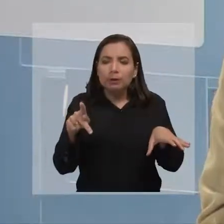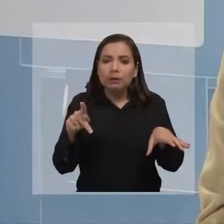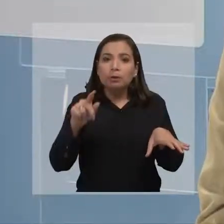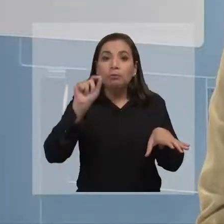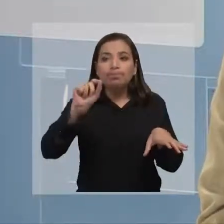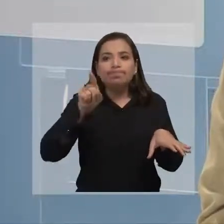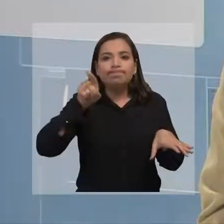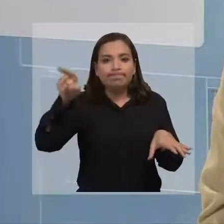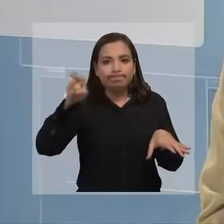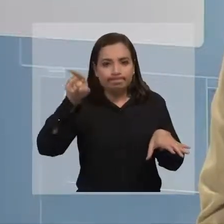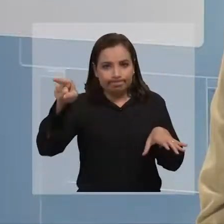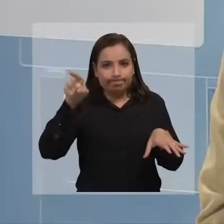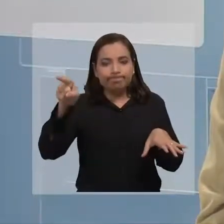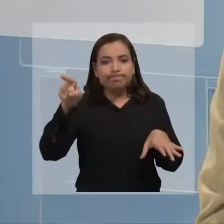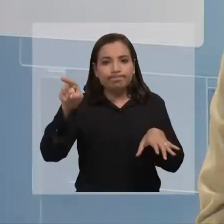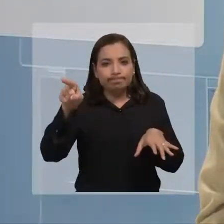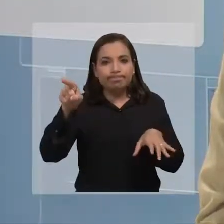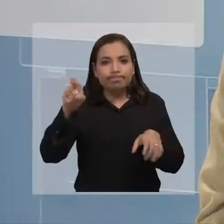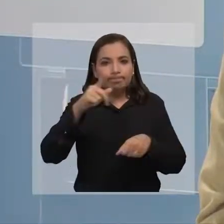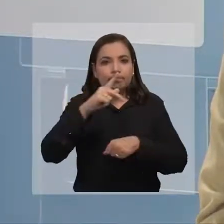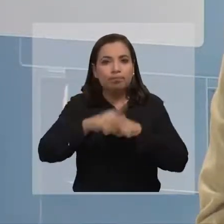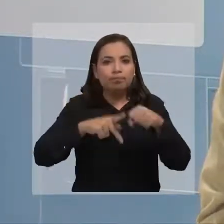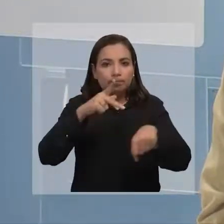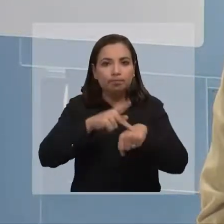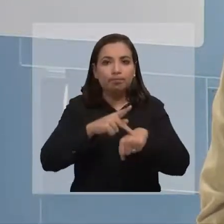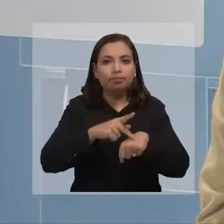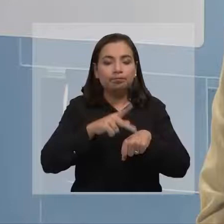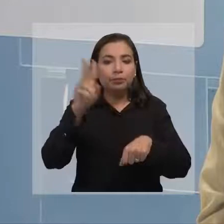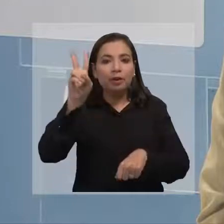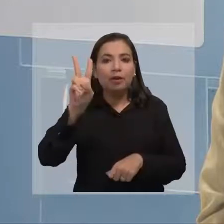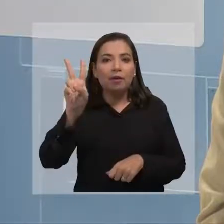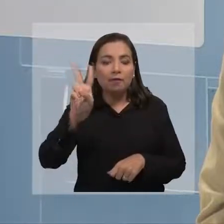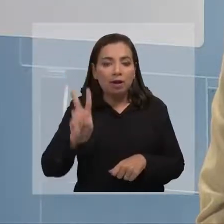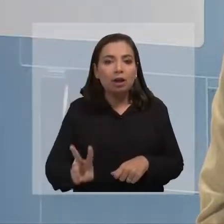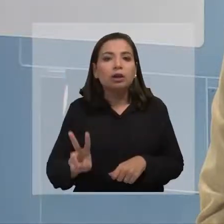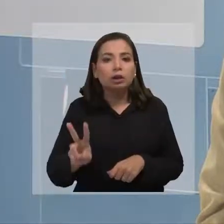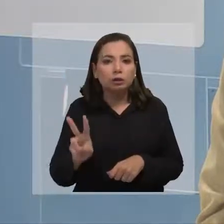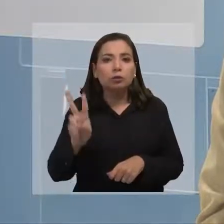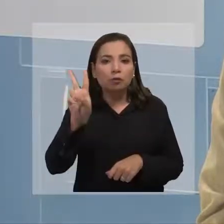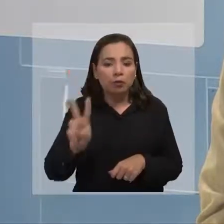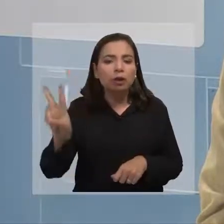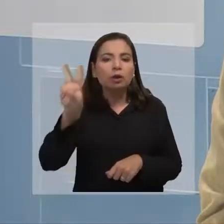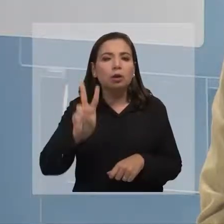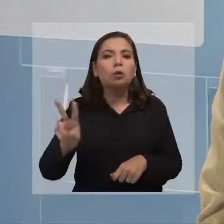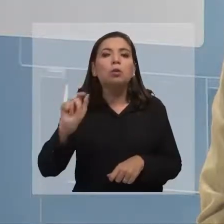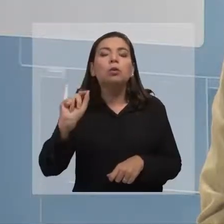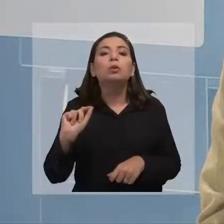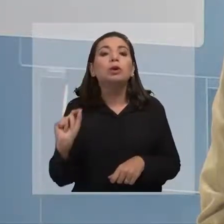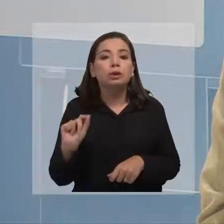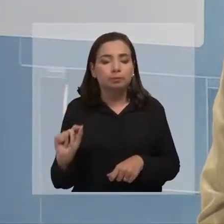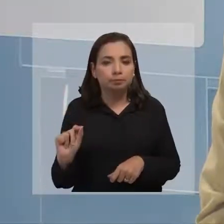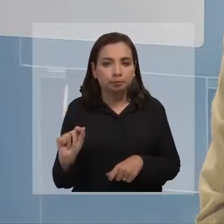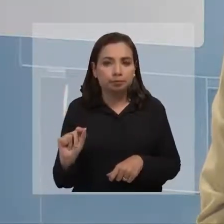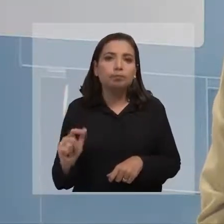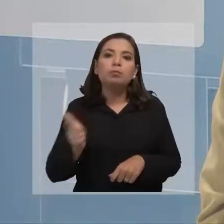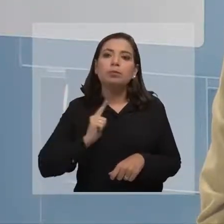a Venezuela. Não é? Fala-se sobre a Venezuela do ponto de vista